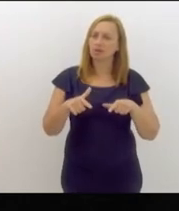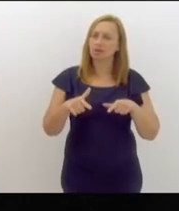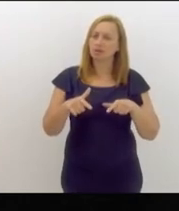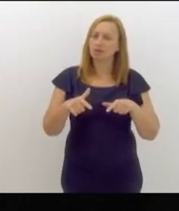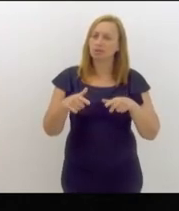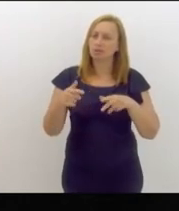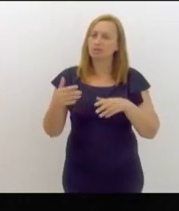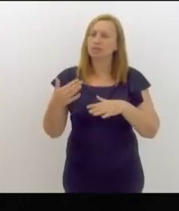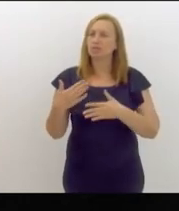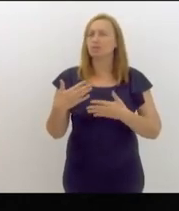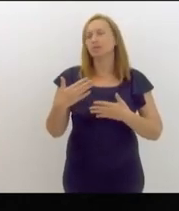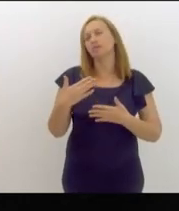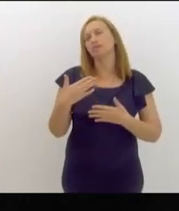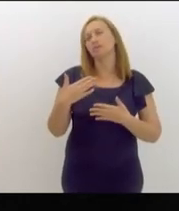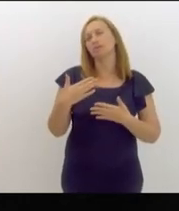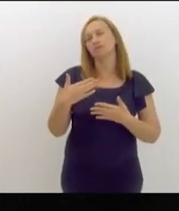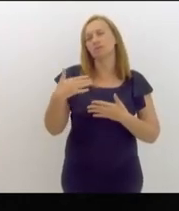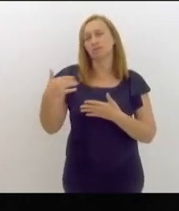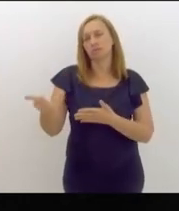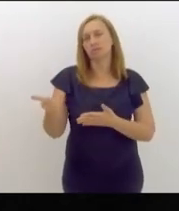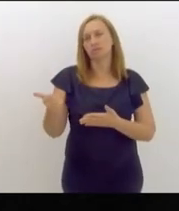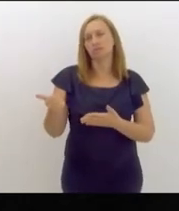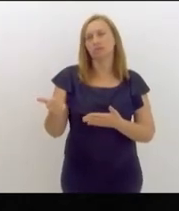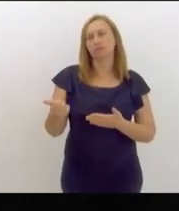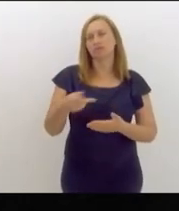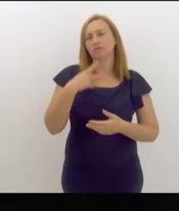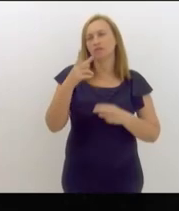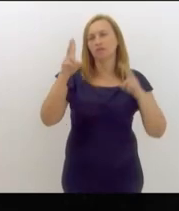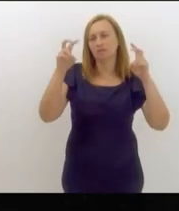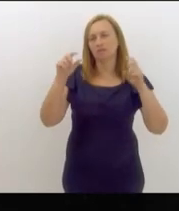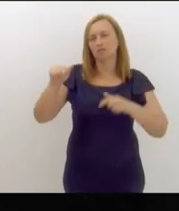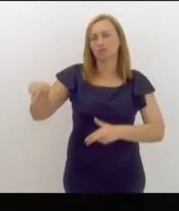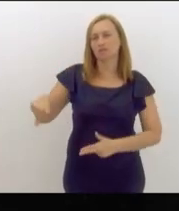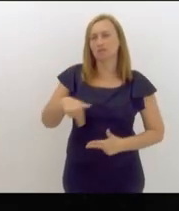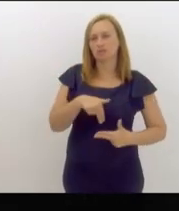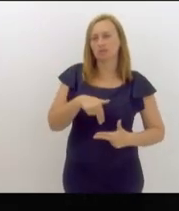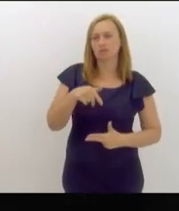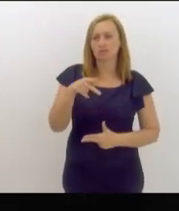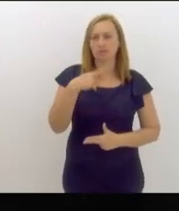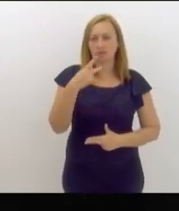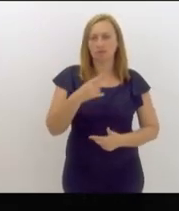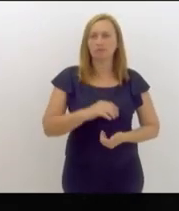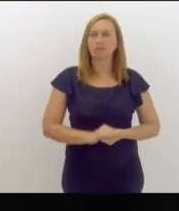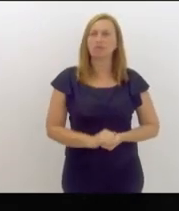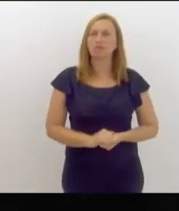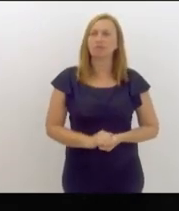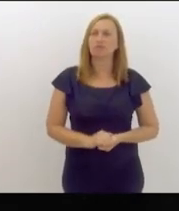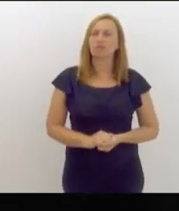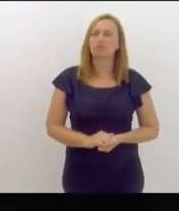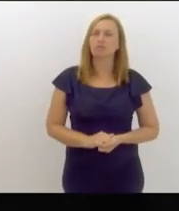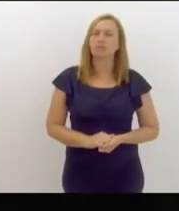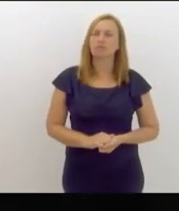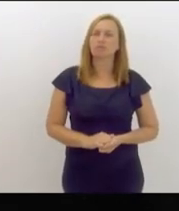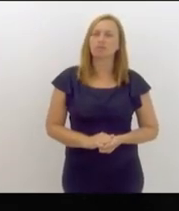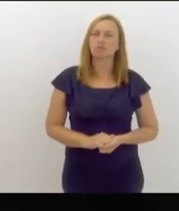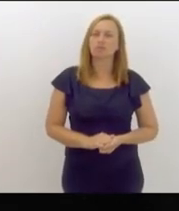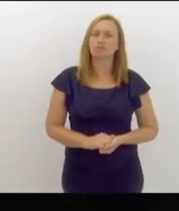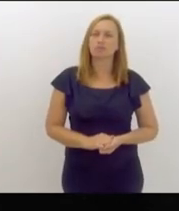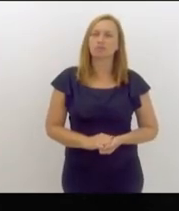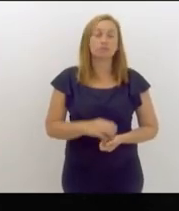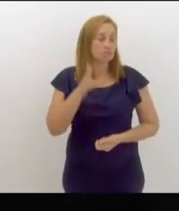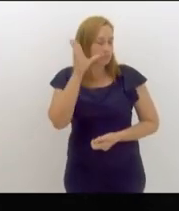gente se debruçou muito sobre o tema eu resolvi falar aqui na Tribuna sobre isso é o que uma coisa que